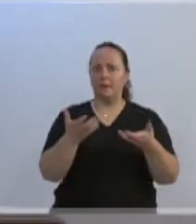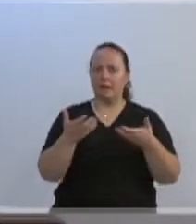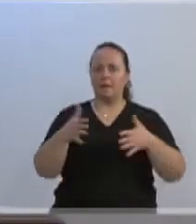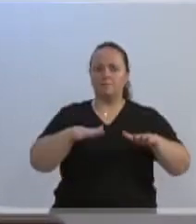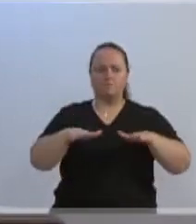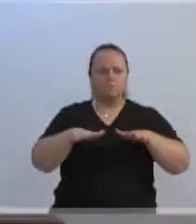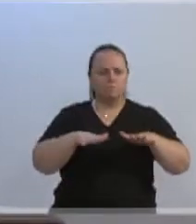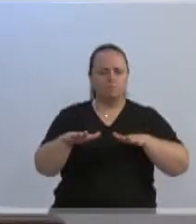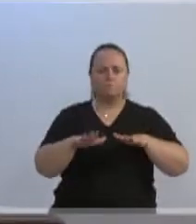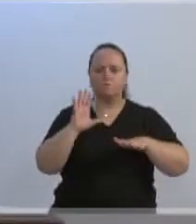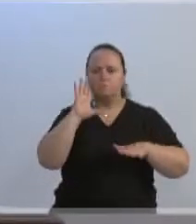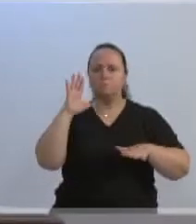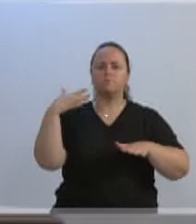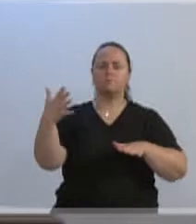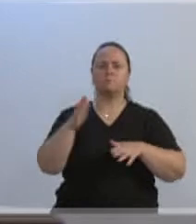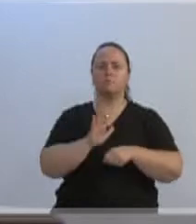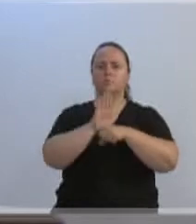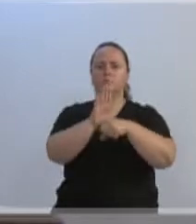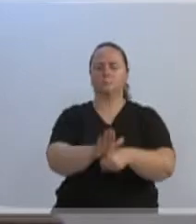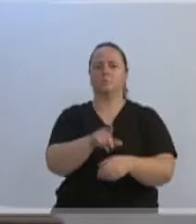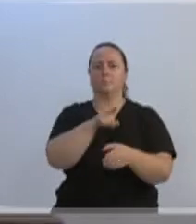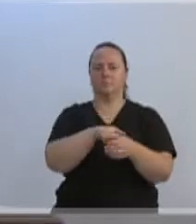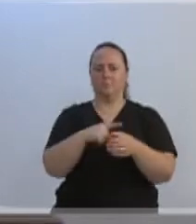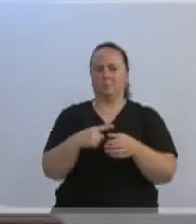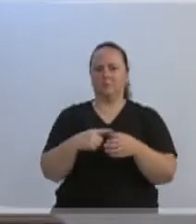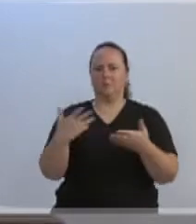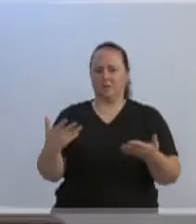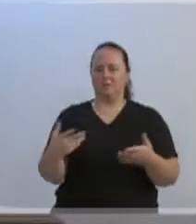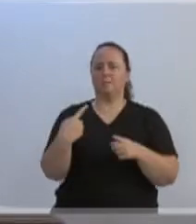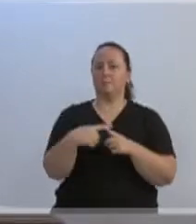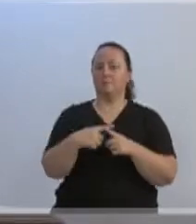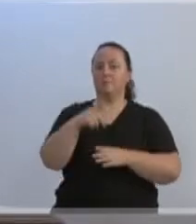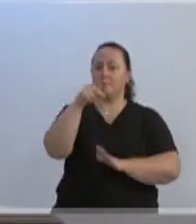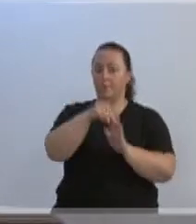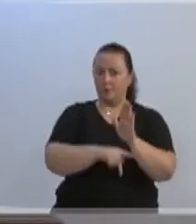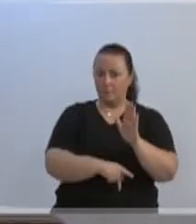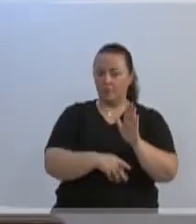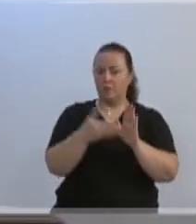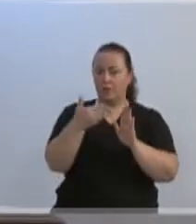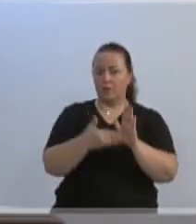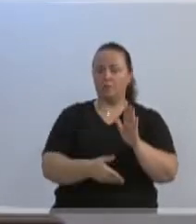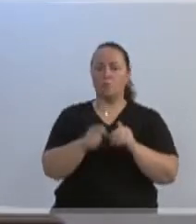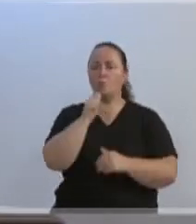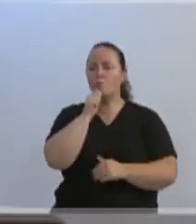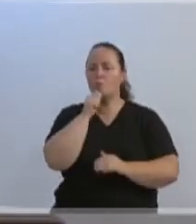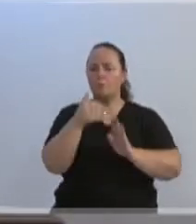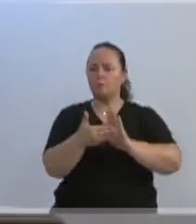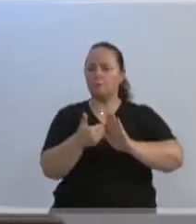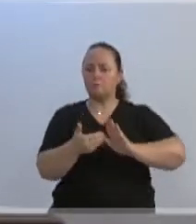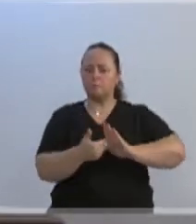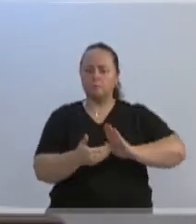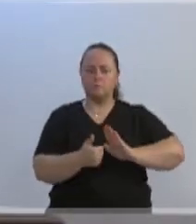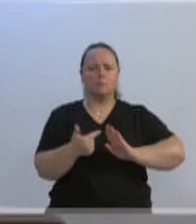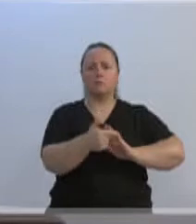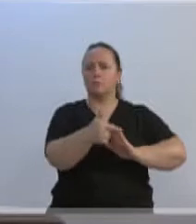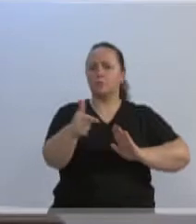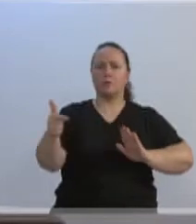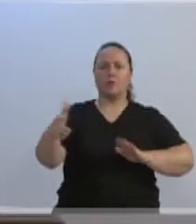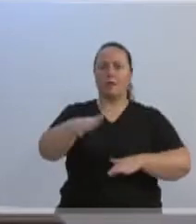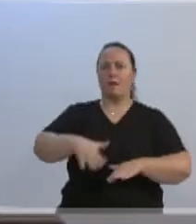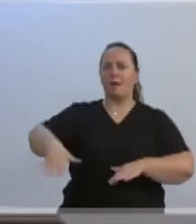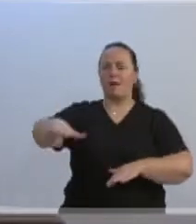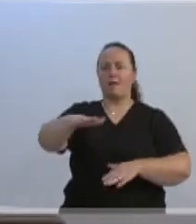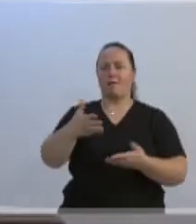a cidade cuja projetos nem de desapropriação tem nas áreas a qual